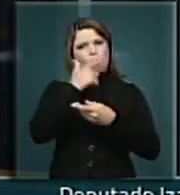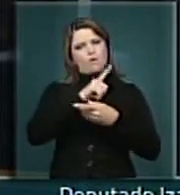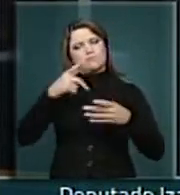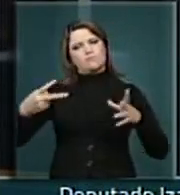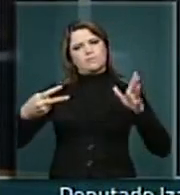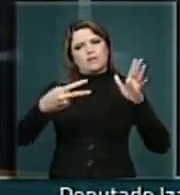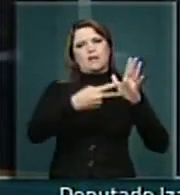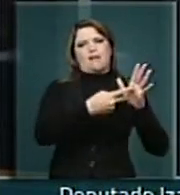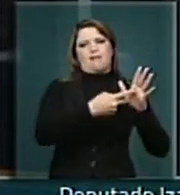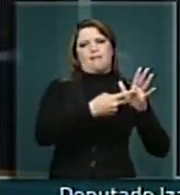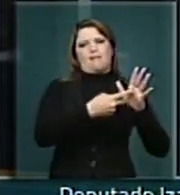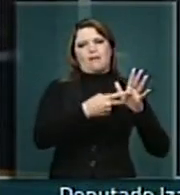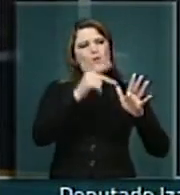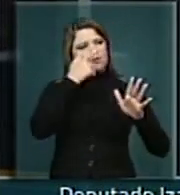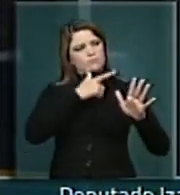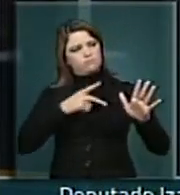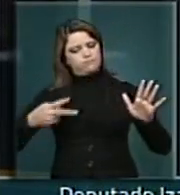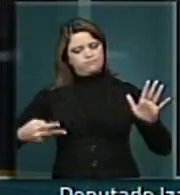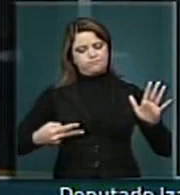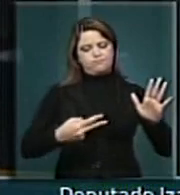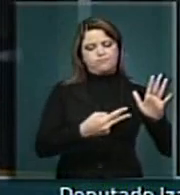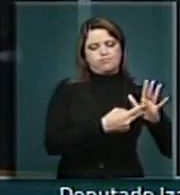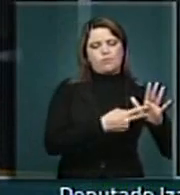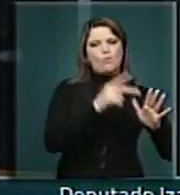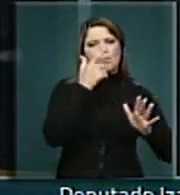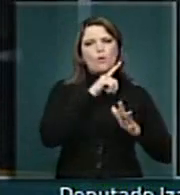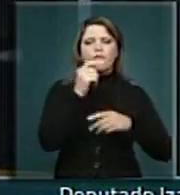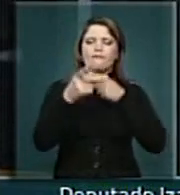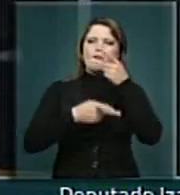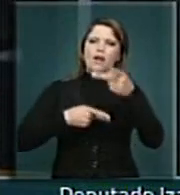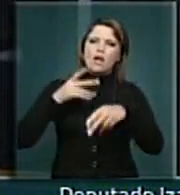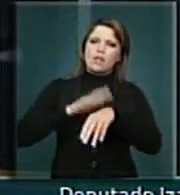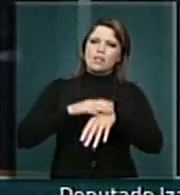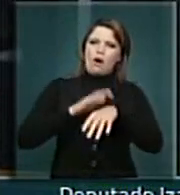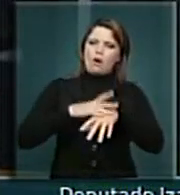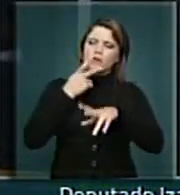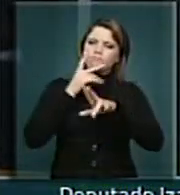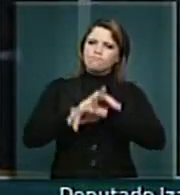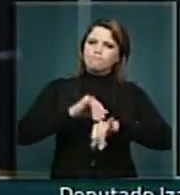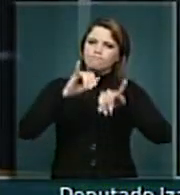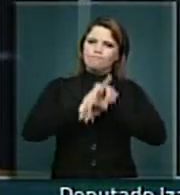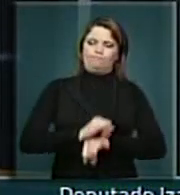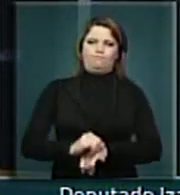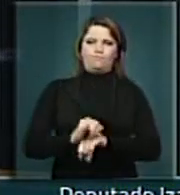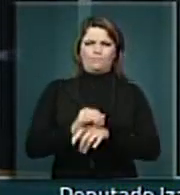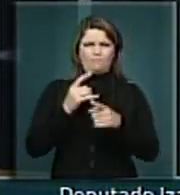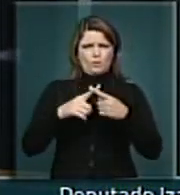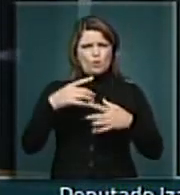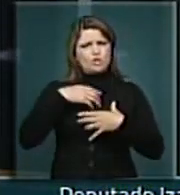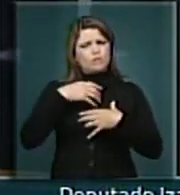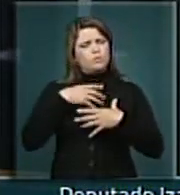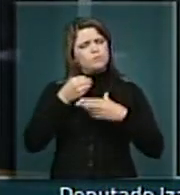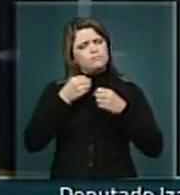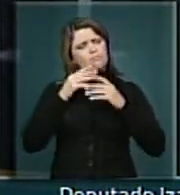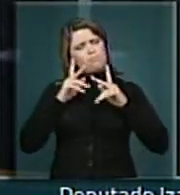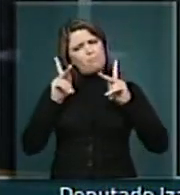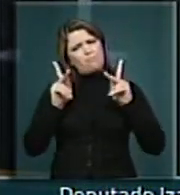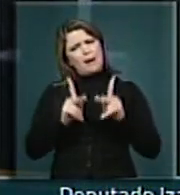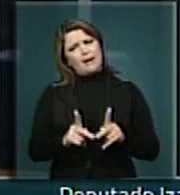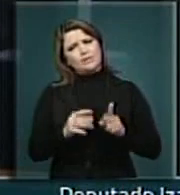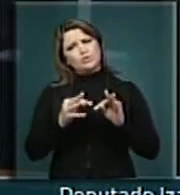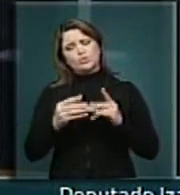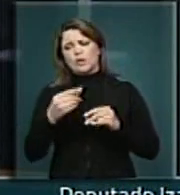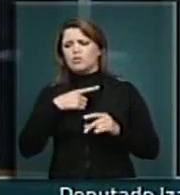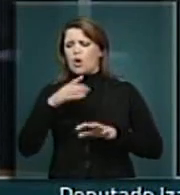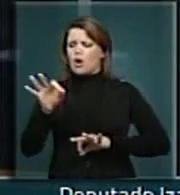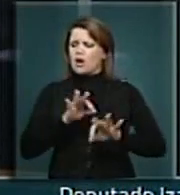ligar a tomada, para que houvesse condições de falar durante a Assembleia. e de uma forma muito ordeira, organizada, e eu